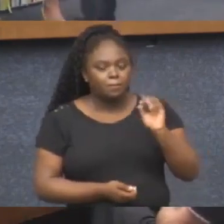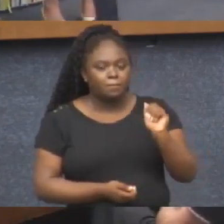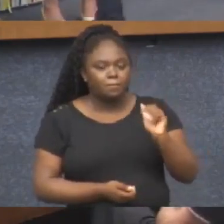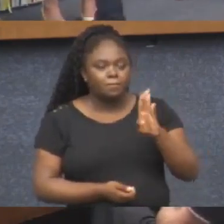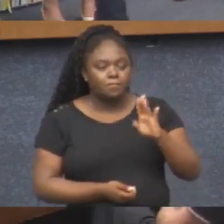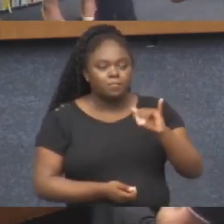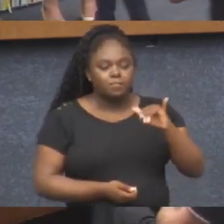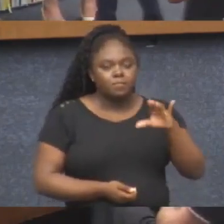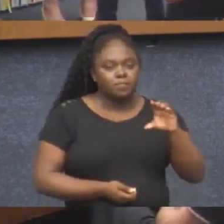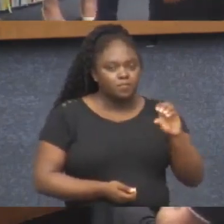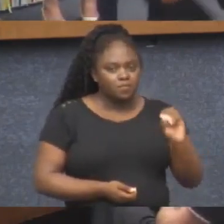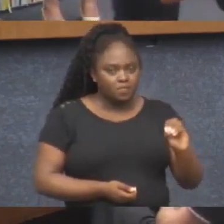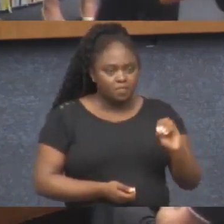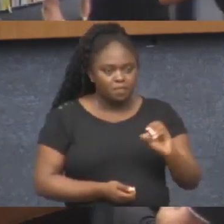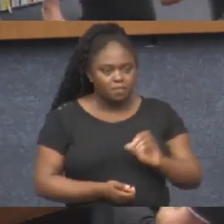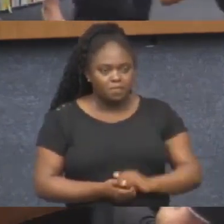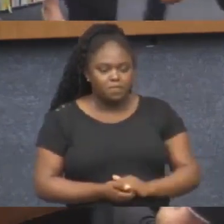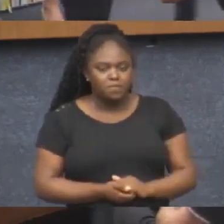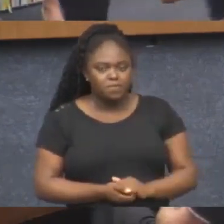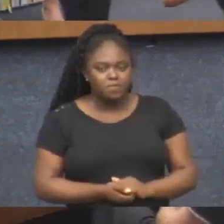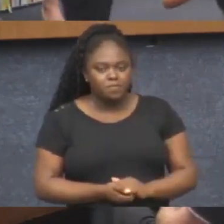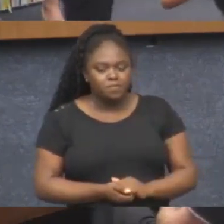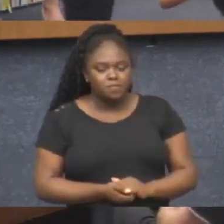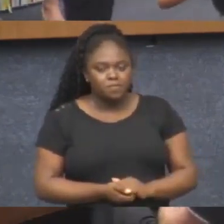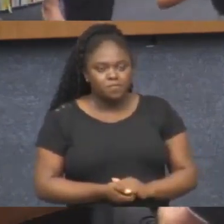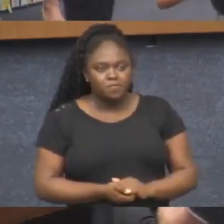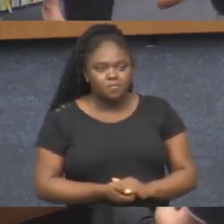Fábio Alexandre de Carvalho.